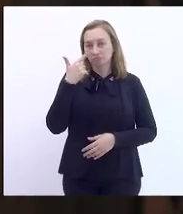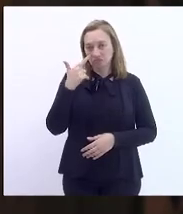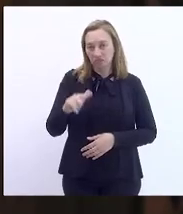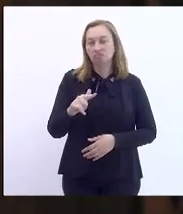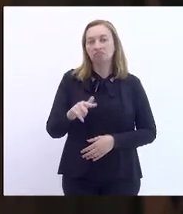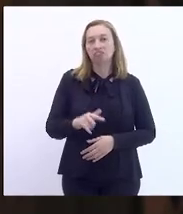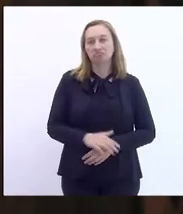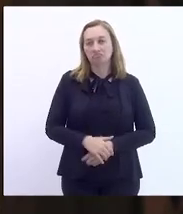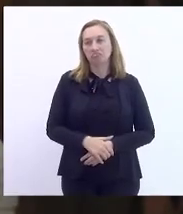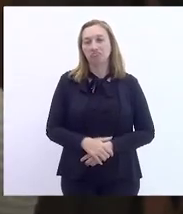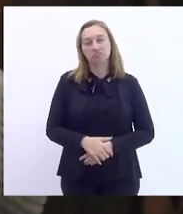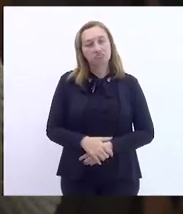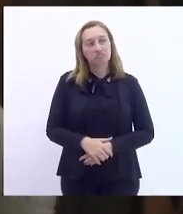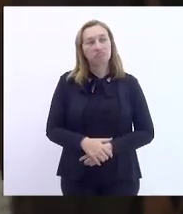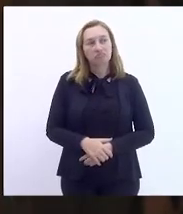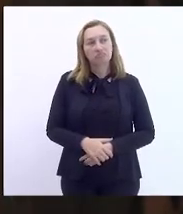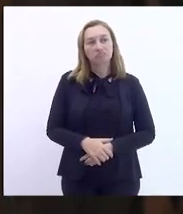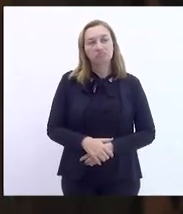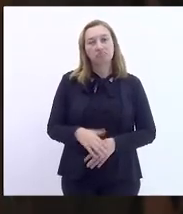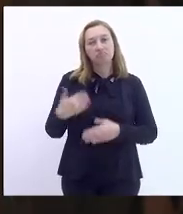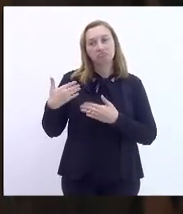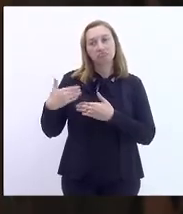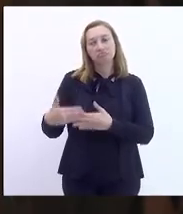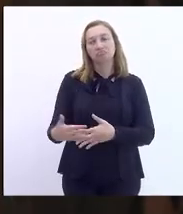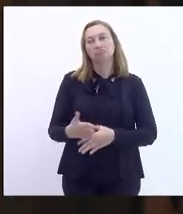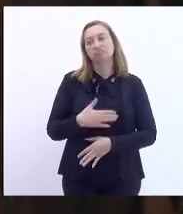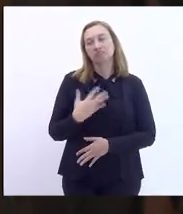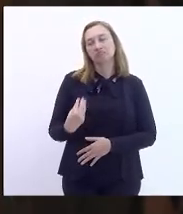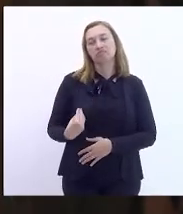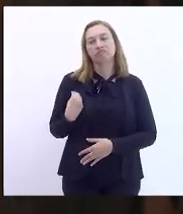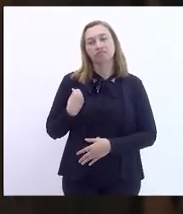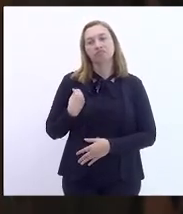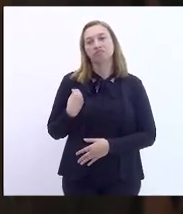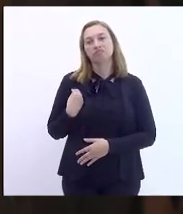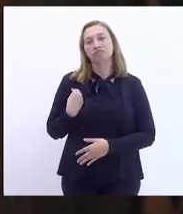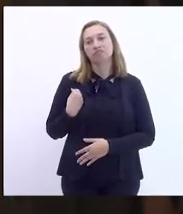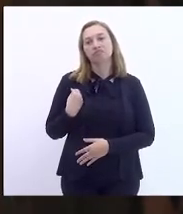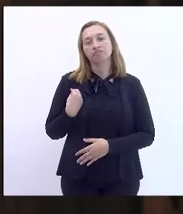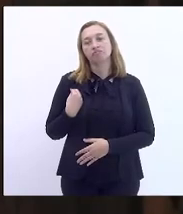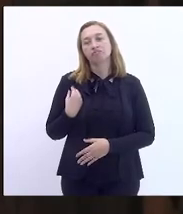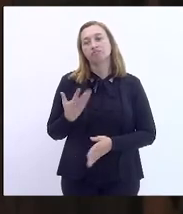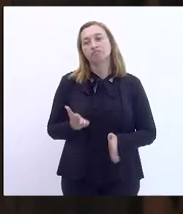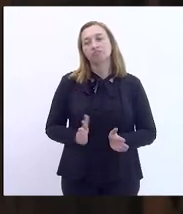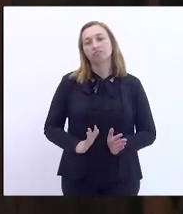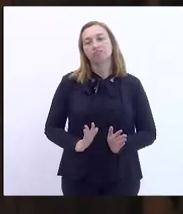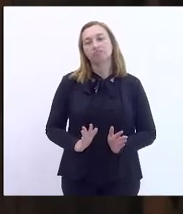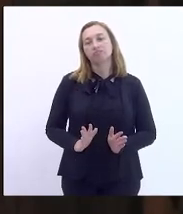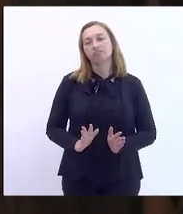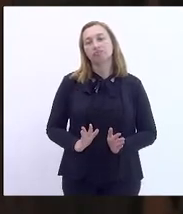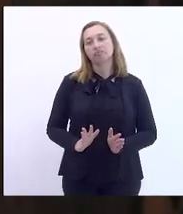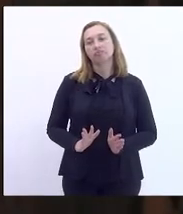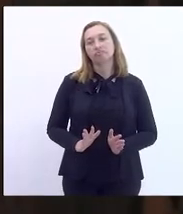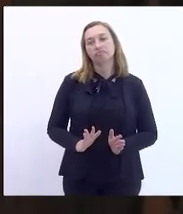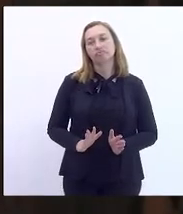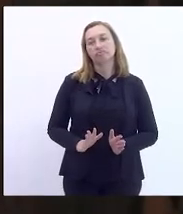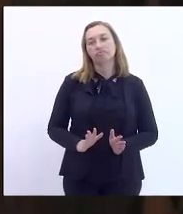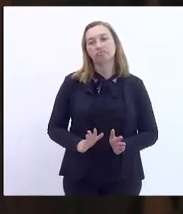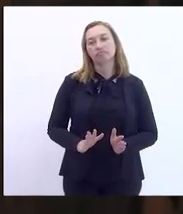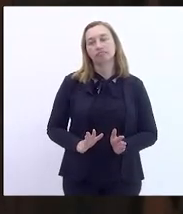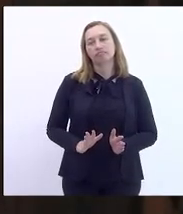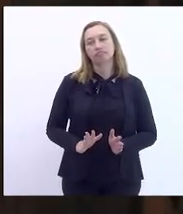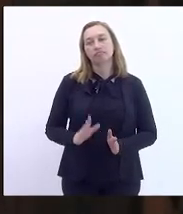vejo eu sempre ao longo da minha vida nasce liderou trapicheiro cresci